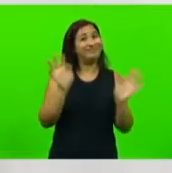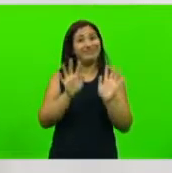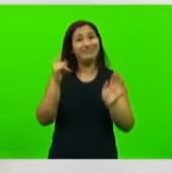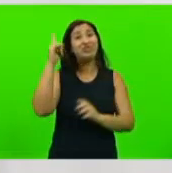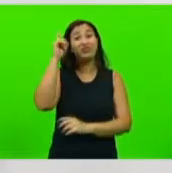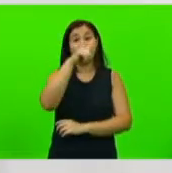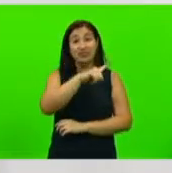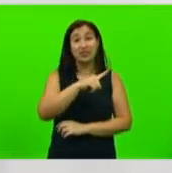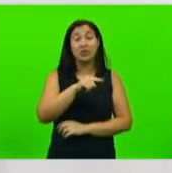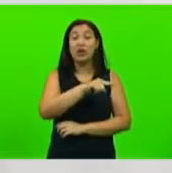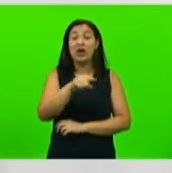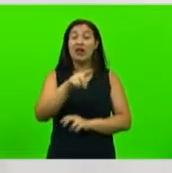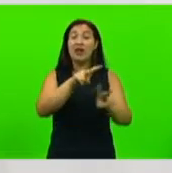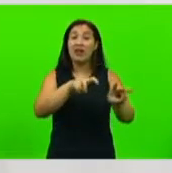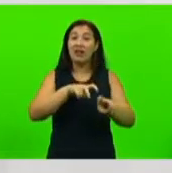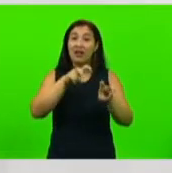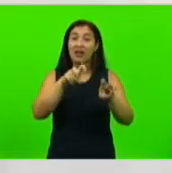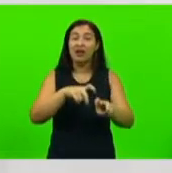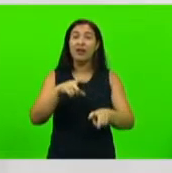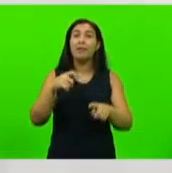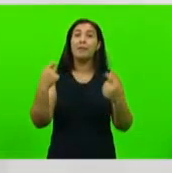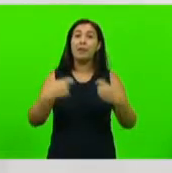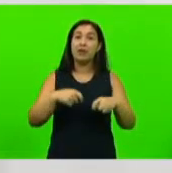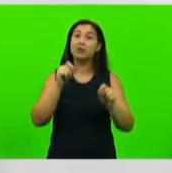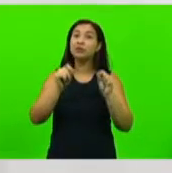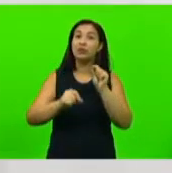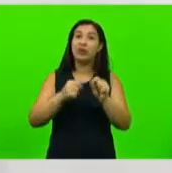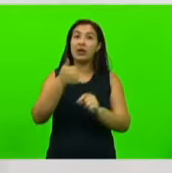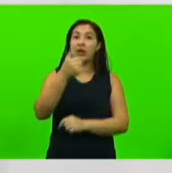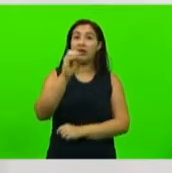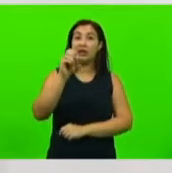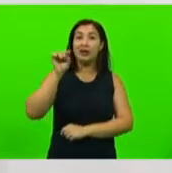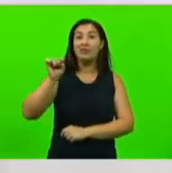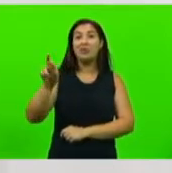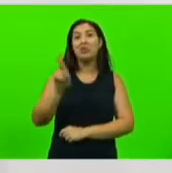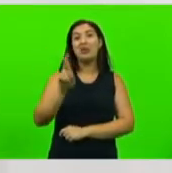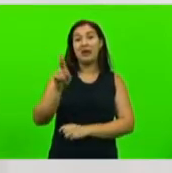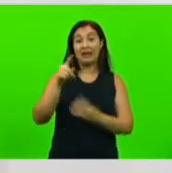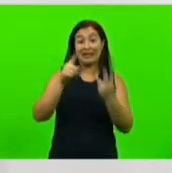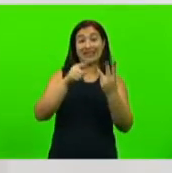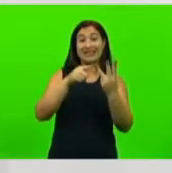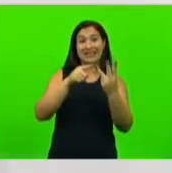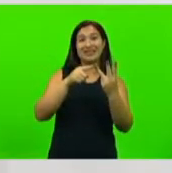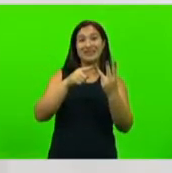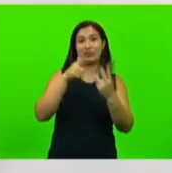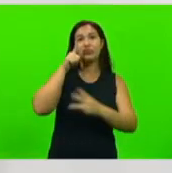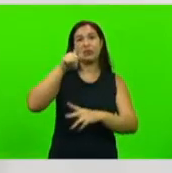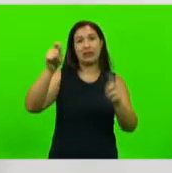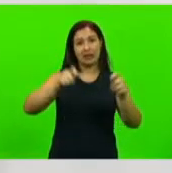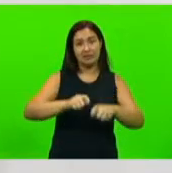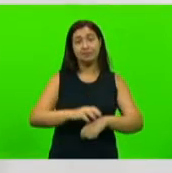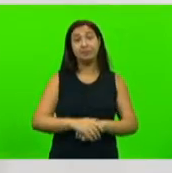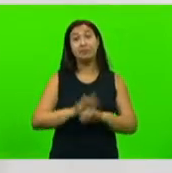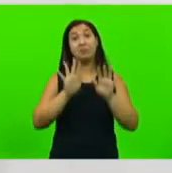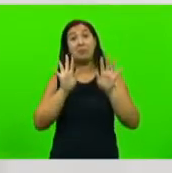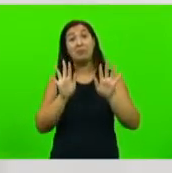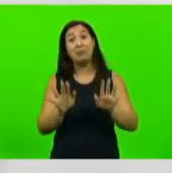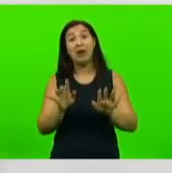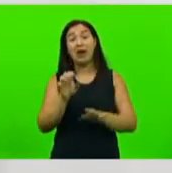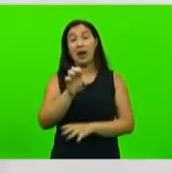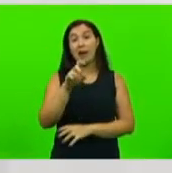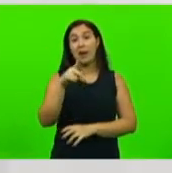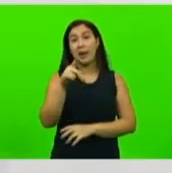agricultor acessar o programa de até 10 mil reais. O problema, né, deputado Milton, é que a IPAGRE recebeu os